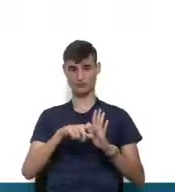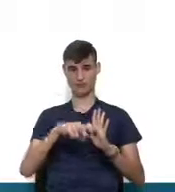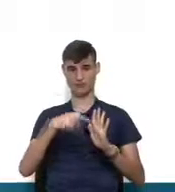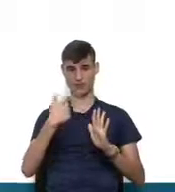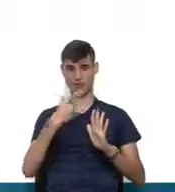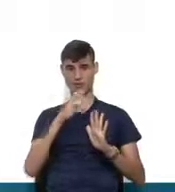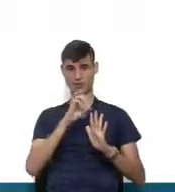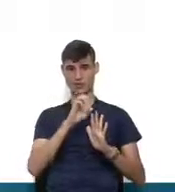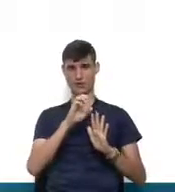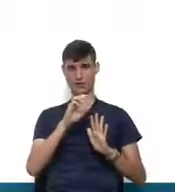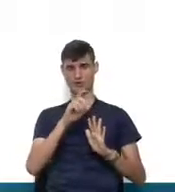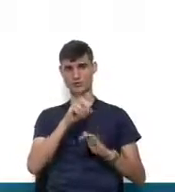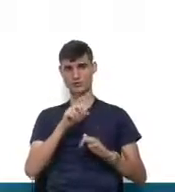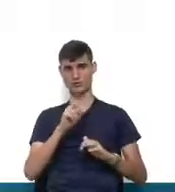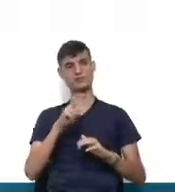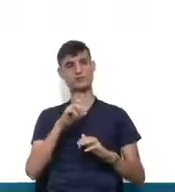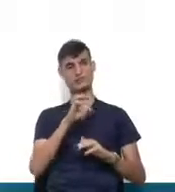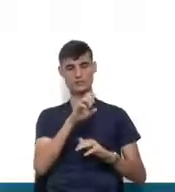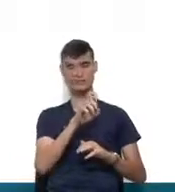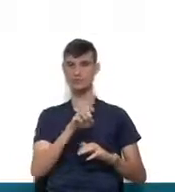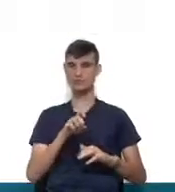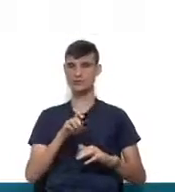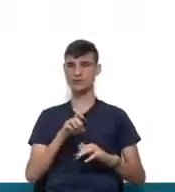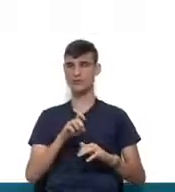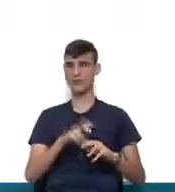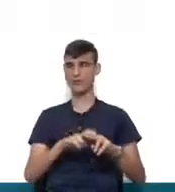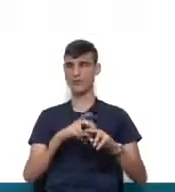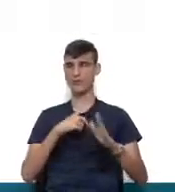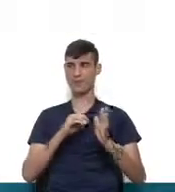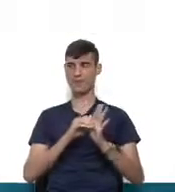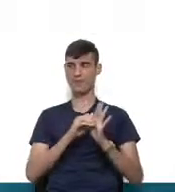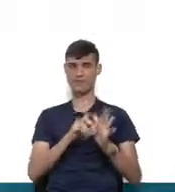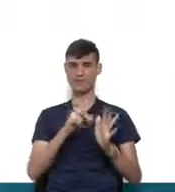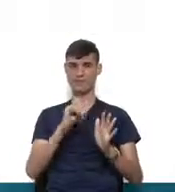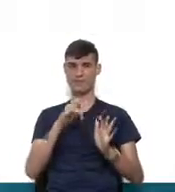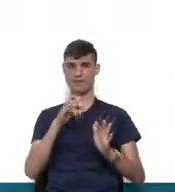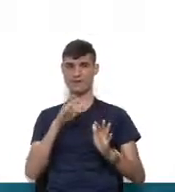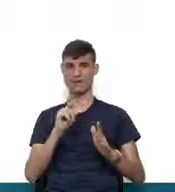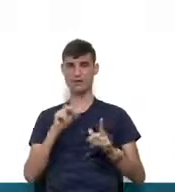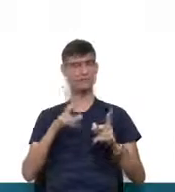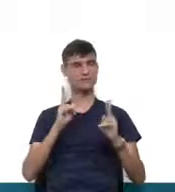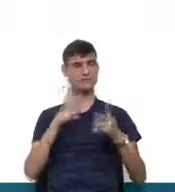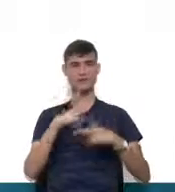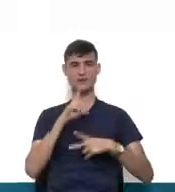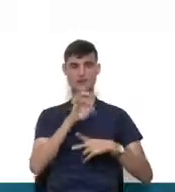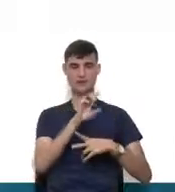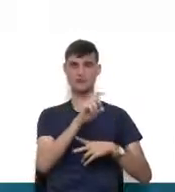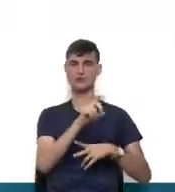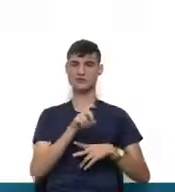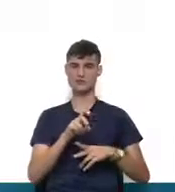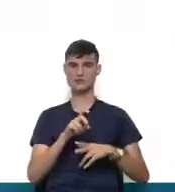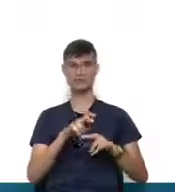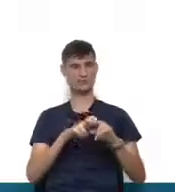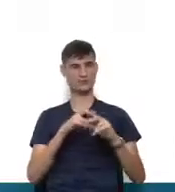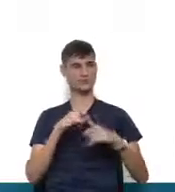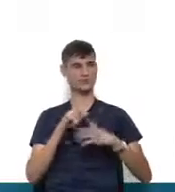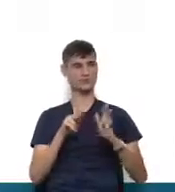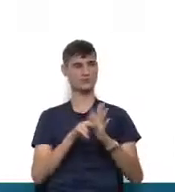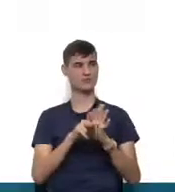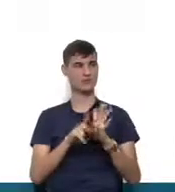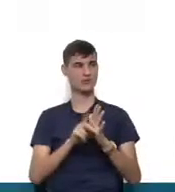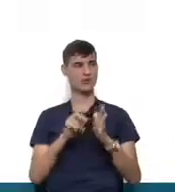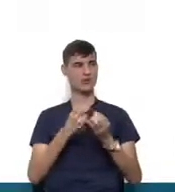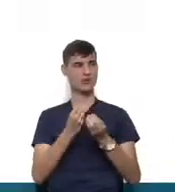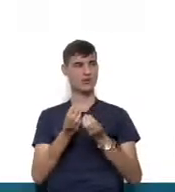segunda de e de x, e de x. Lembra que a derivada sempre vai ser e de x quando eu estou trabalhando com este exemplo,